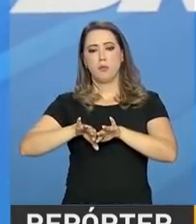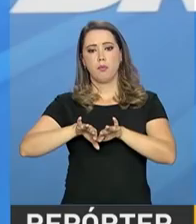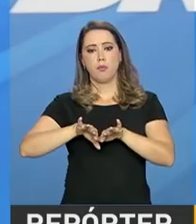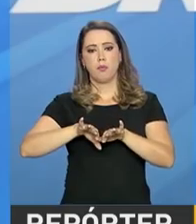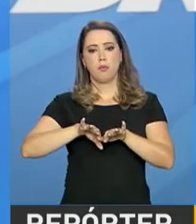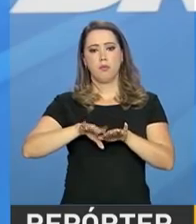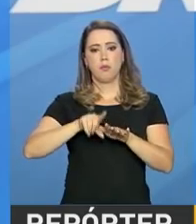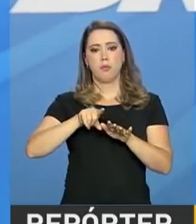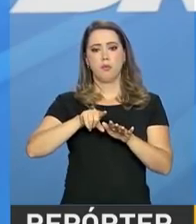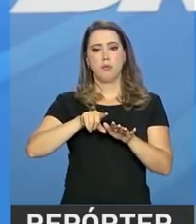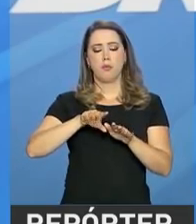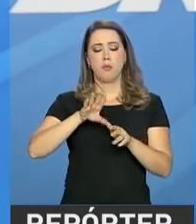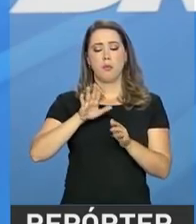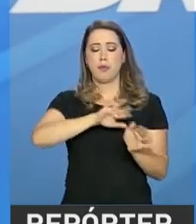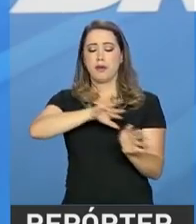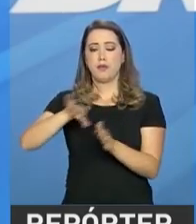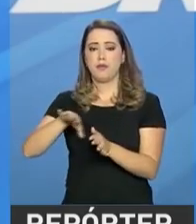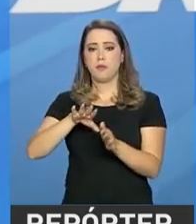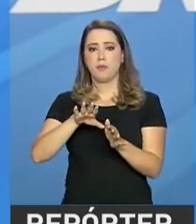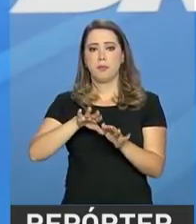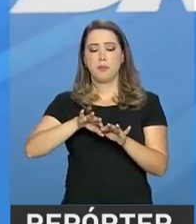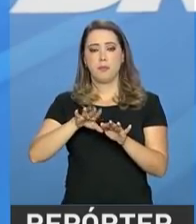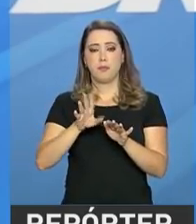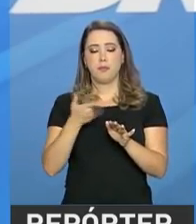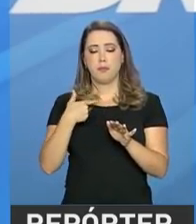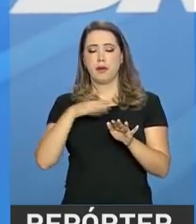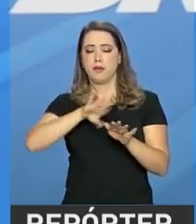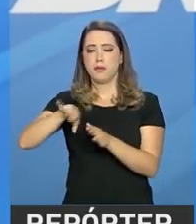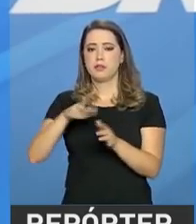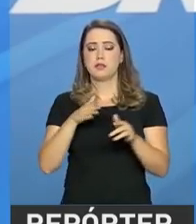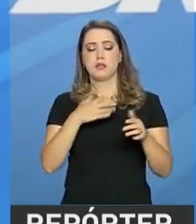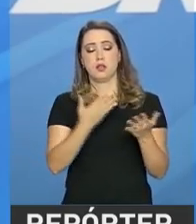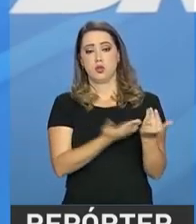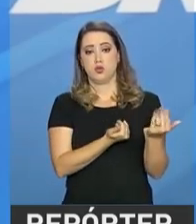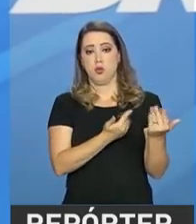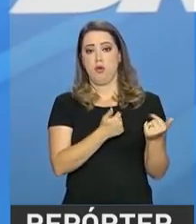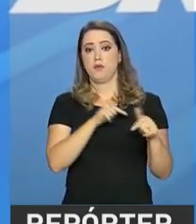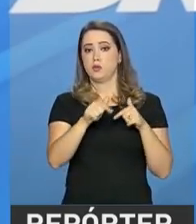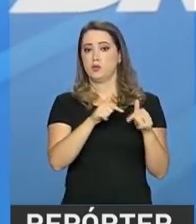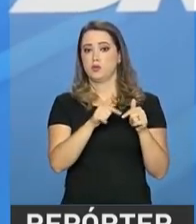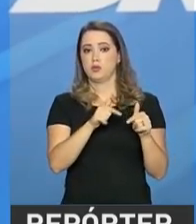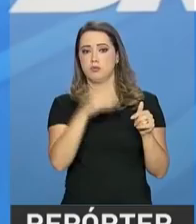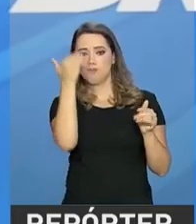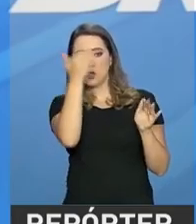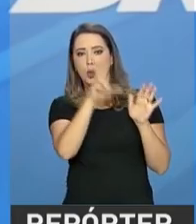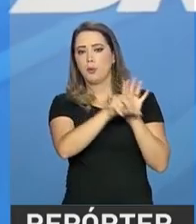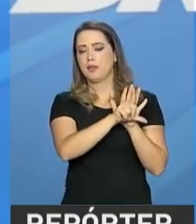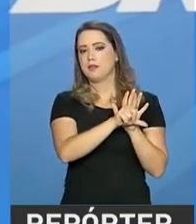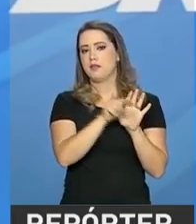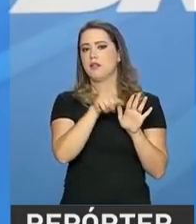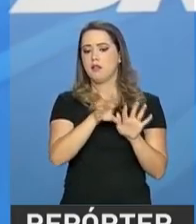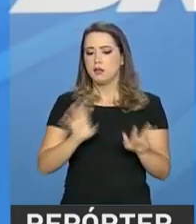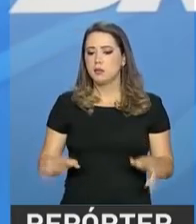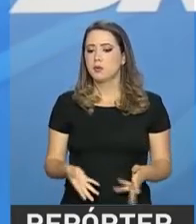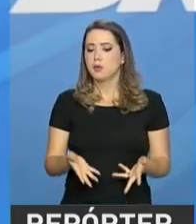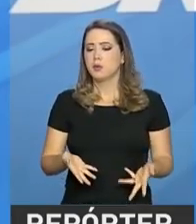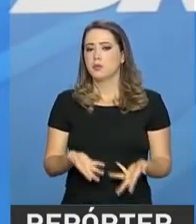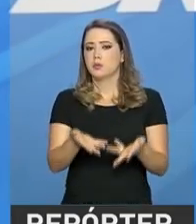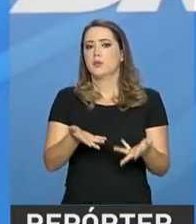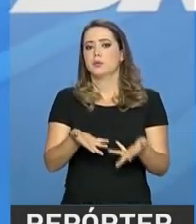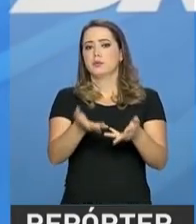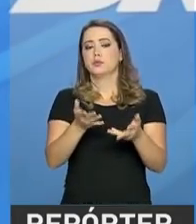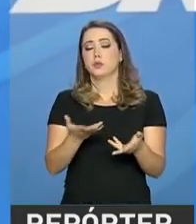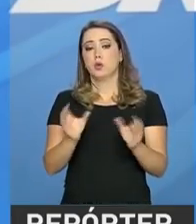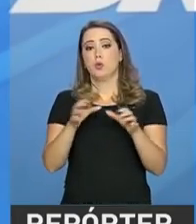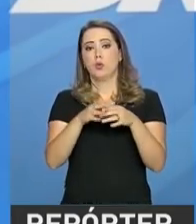trabalho trabalho ilegal e mais que isso vai caminhar no sentido positivo de impulsionar a inserção da população